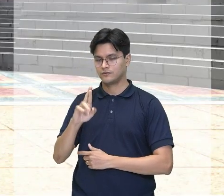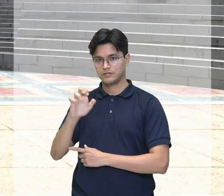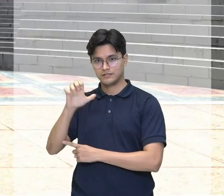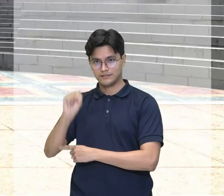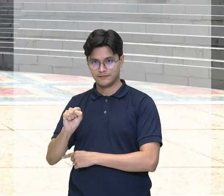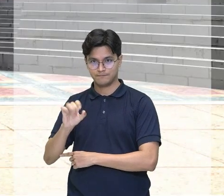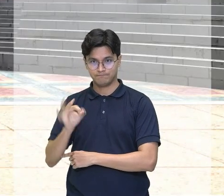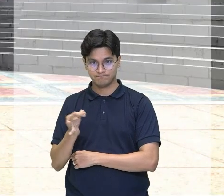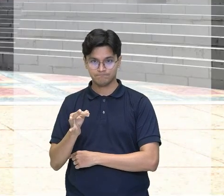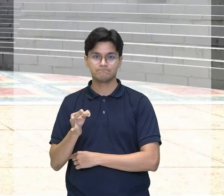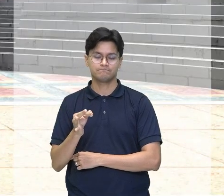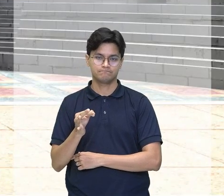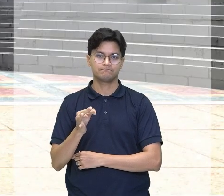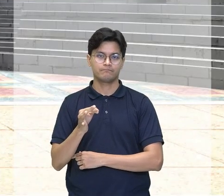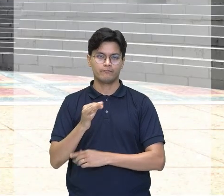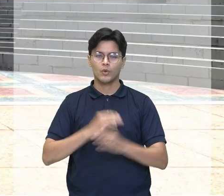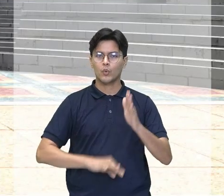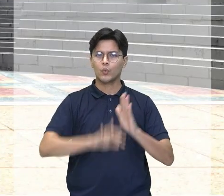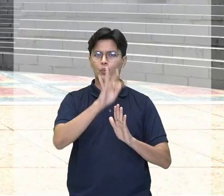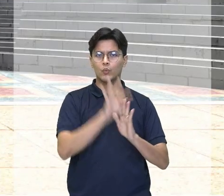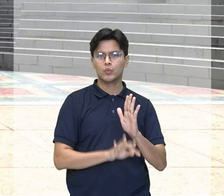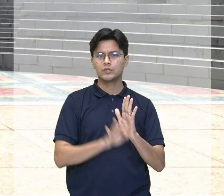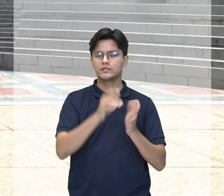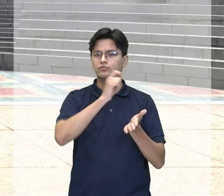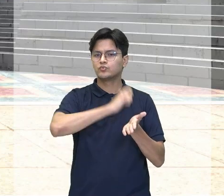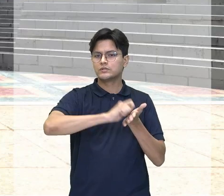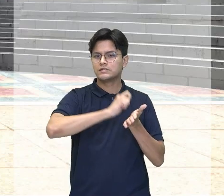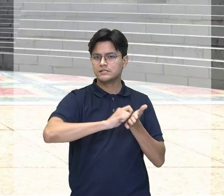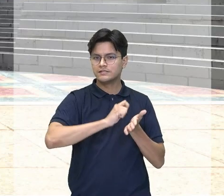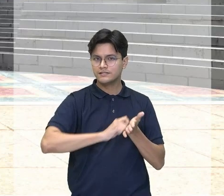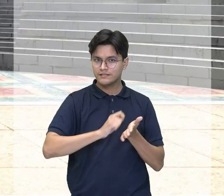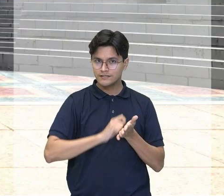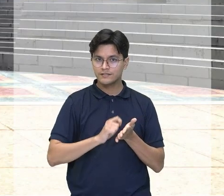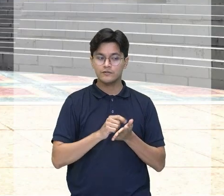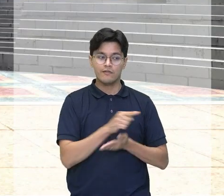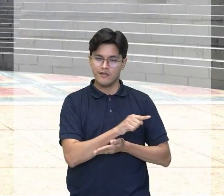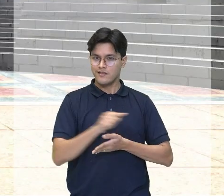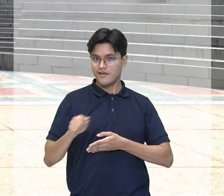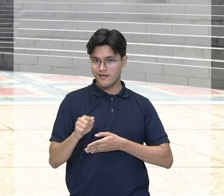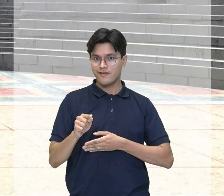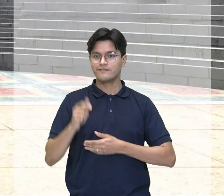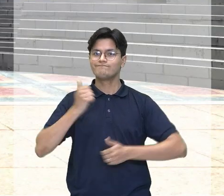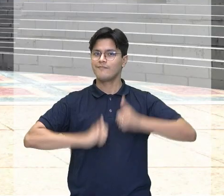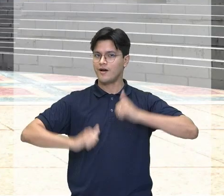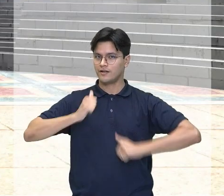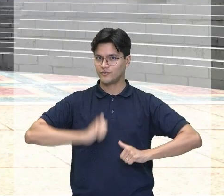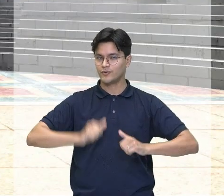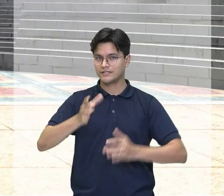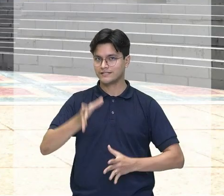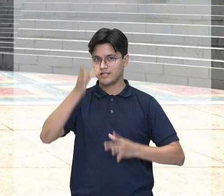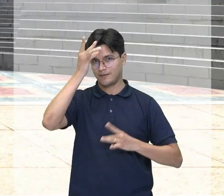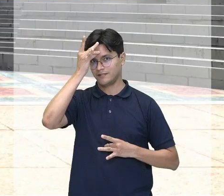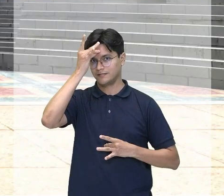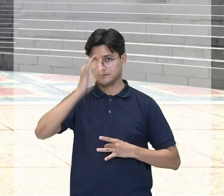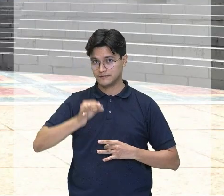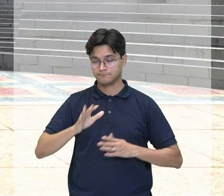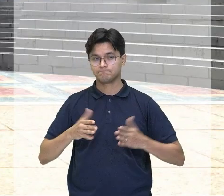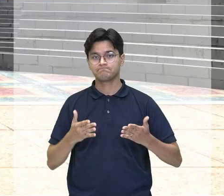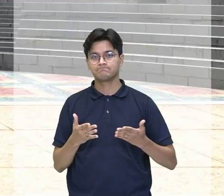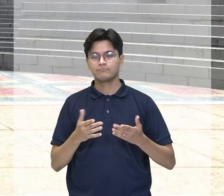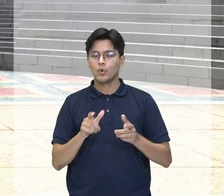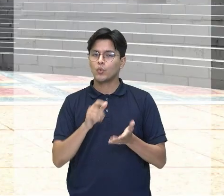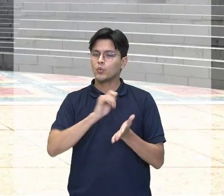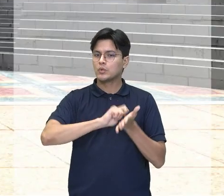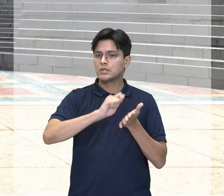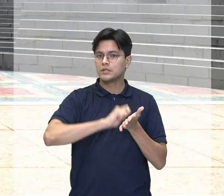né? Esse texto ele é escrito para essas pessoas, para esses atores interpretarem. E esse texto ele vai